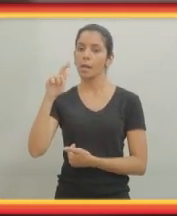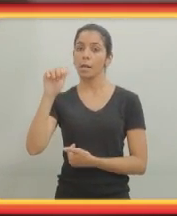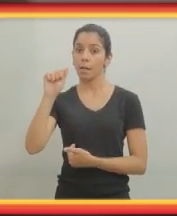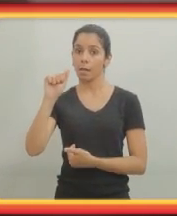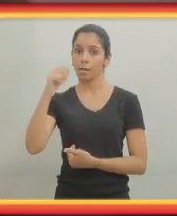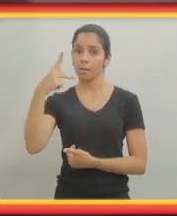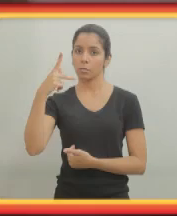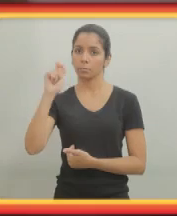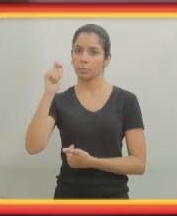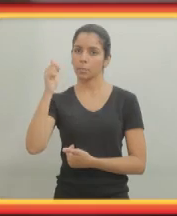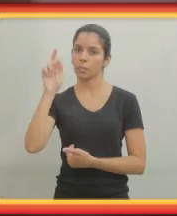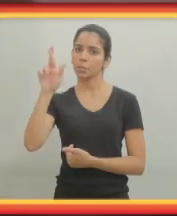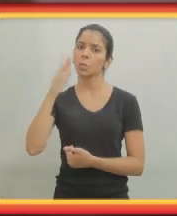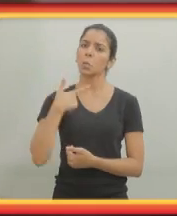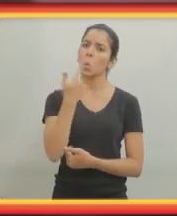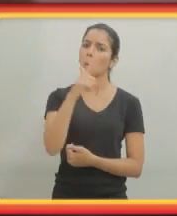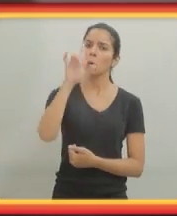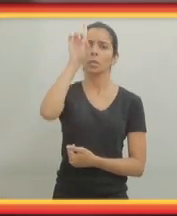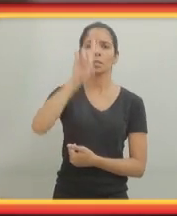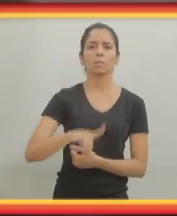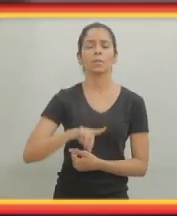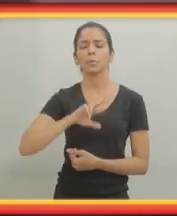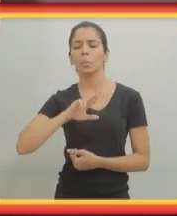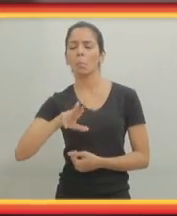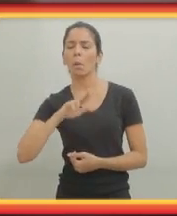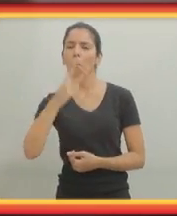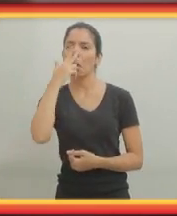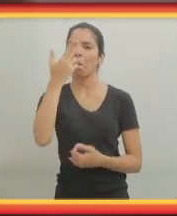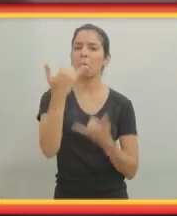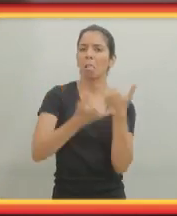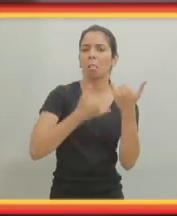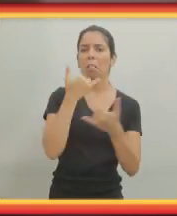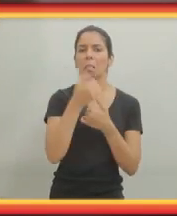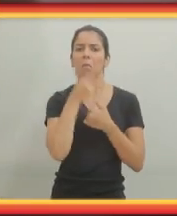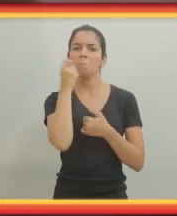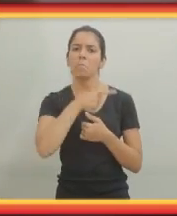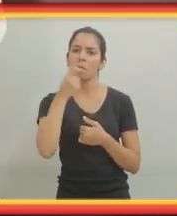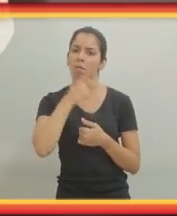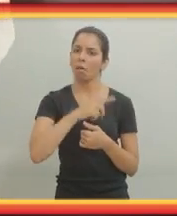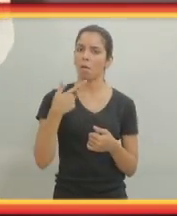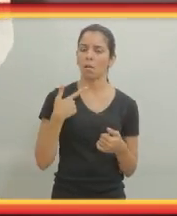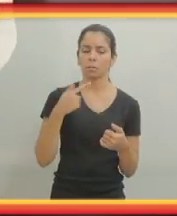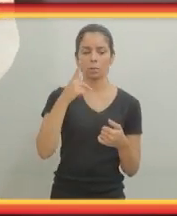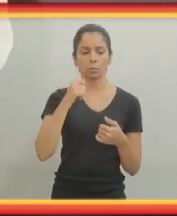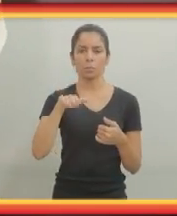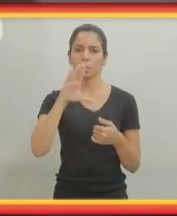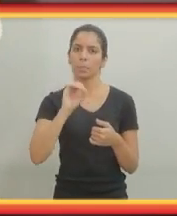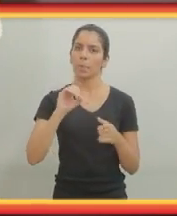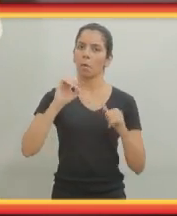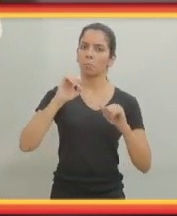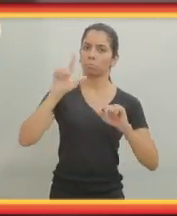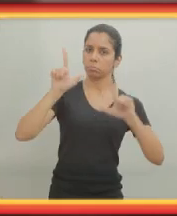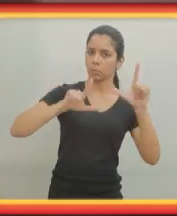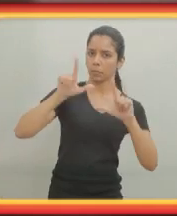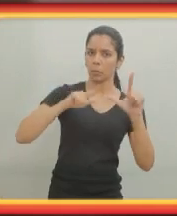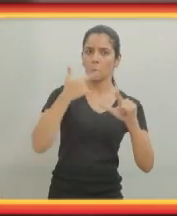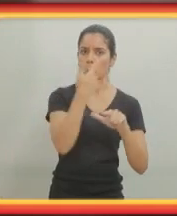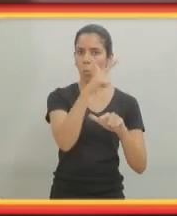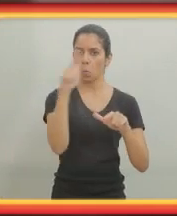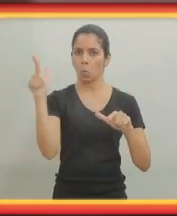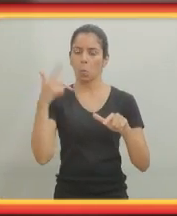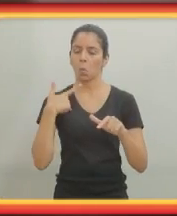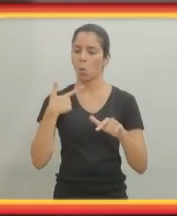e outras deficiências não sejam satirizadas no palco, ou na televisão, ou em